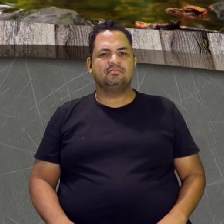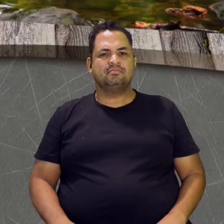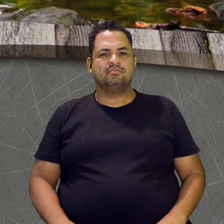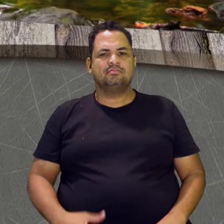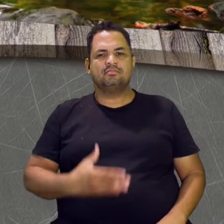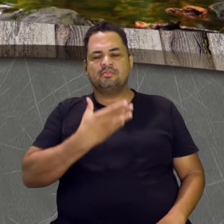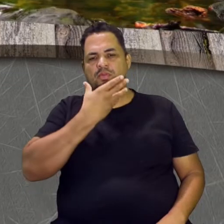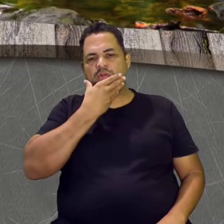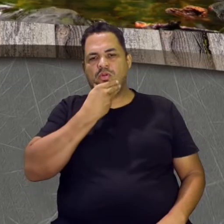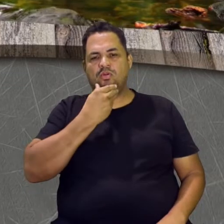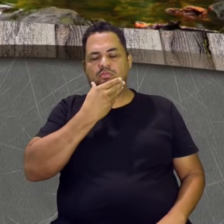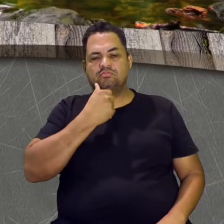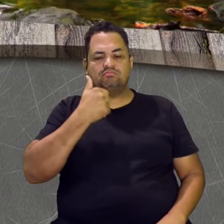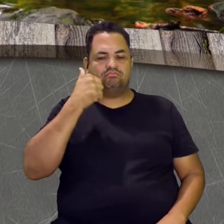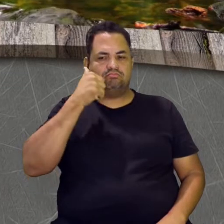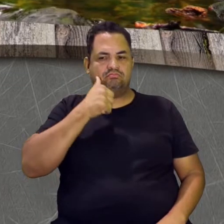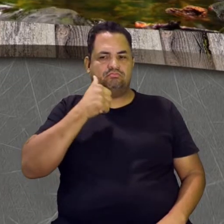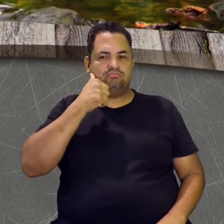homens e mulheres, né?